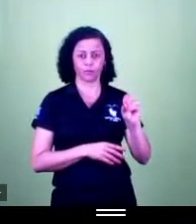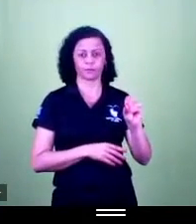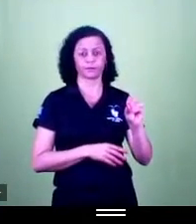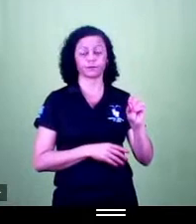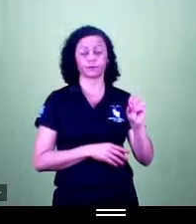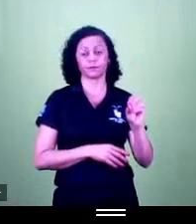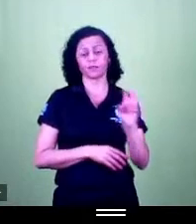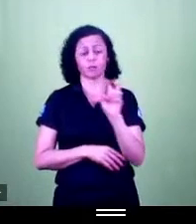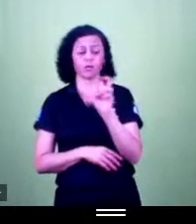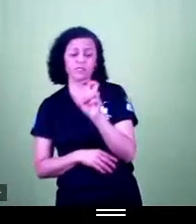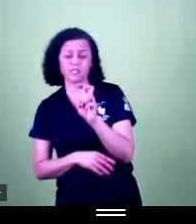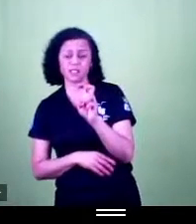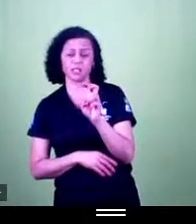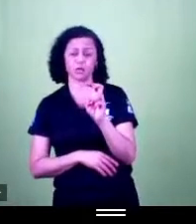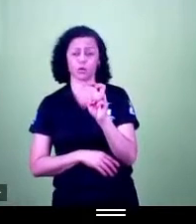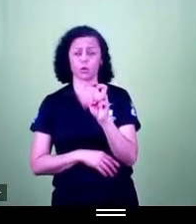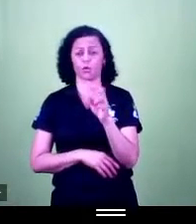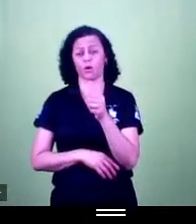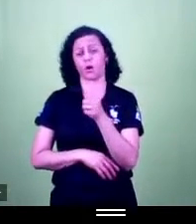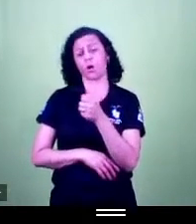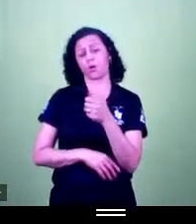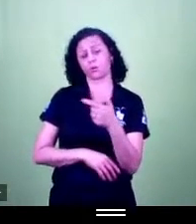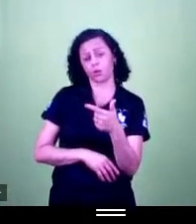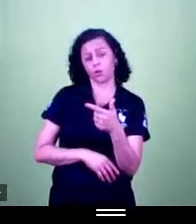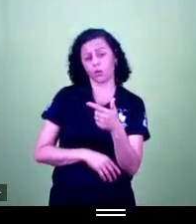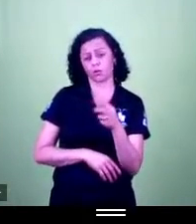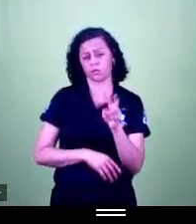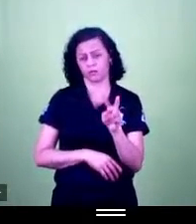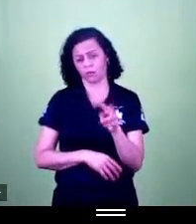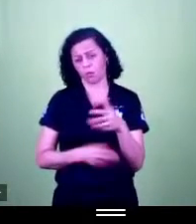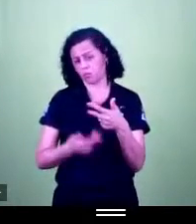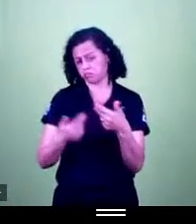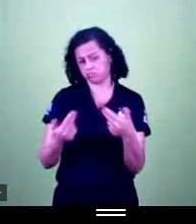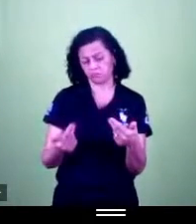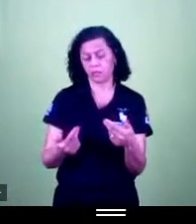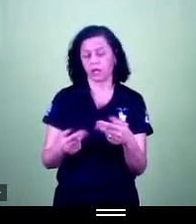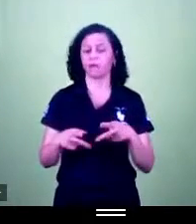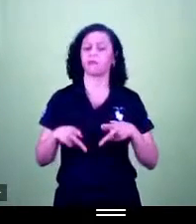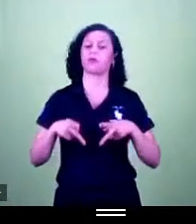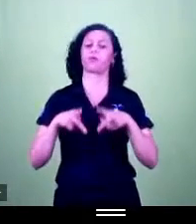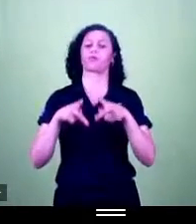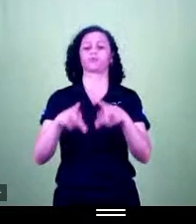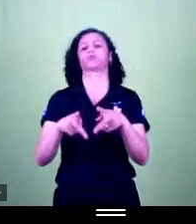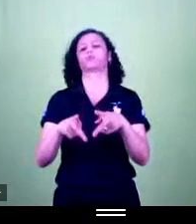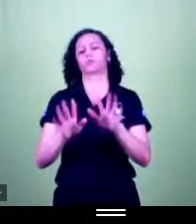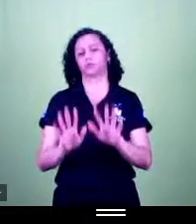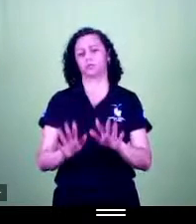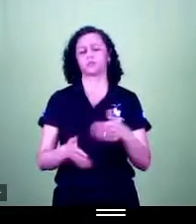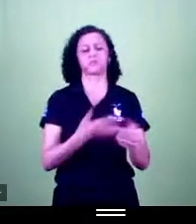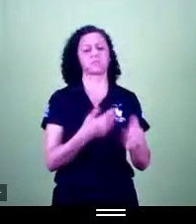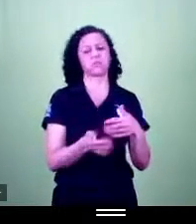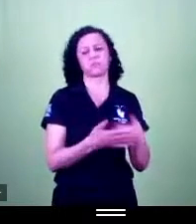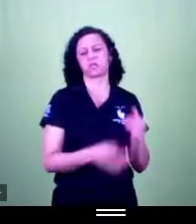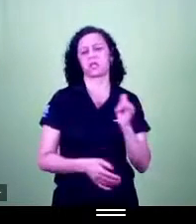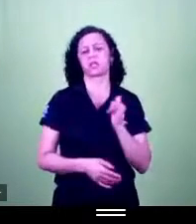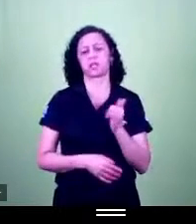vai mudar o valor ali, vai permanecer constante, independente da corrente